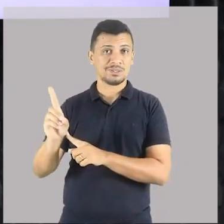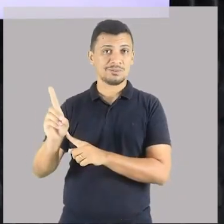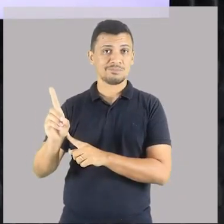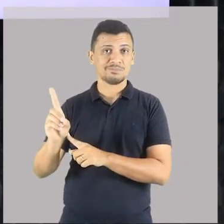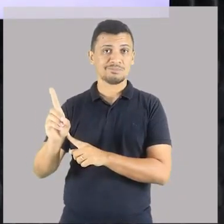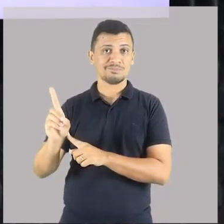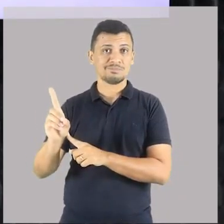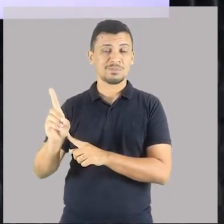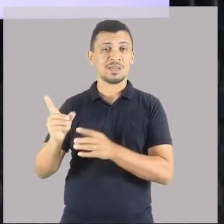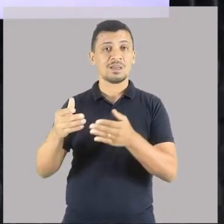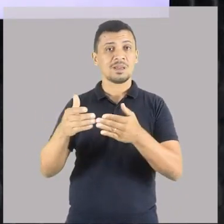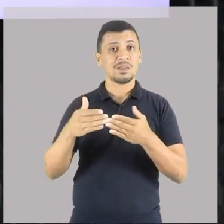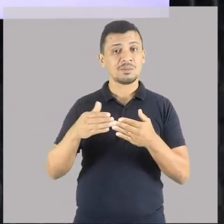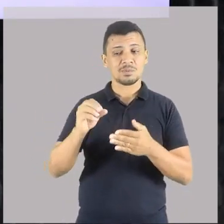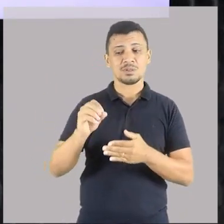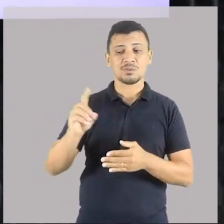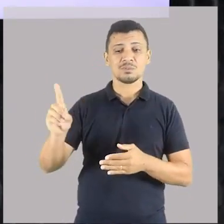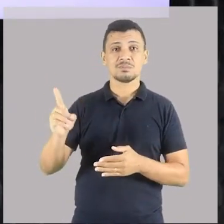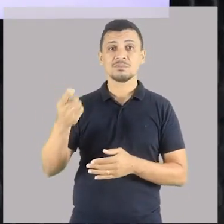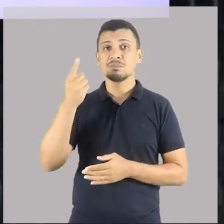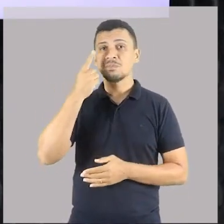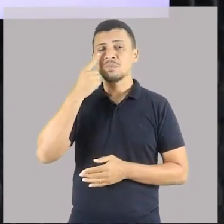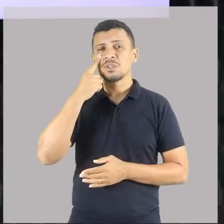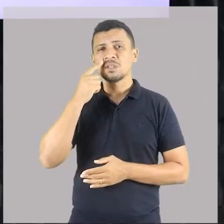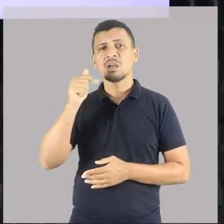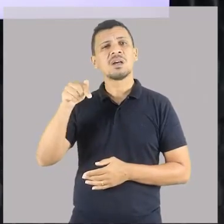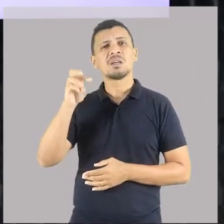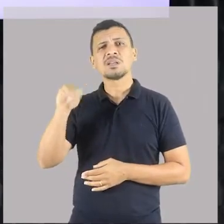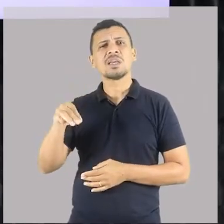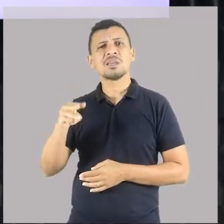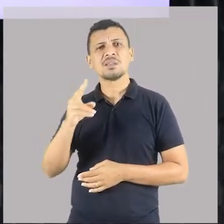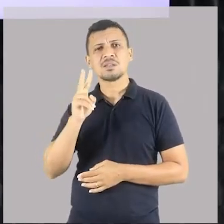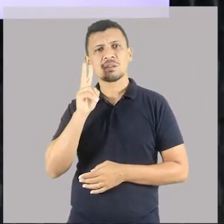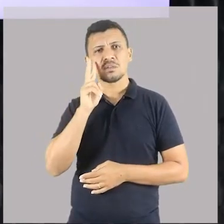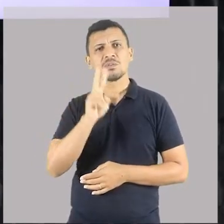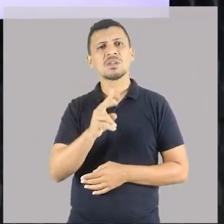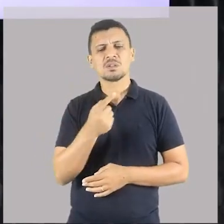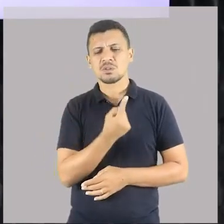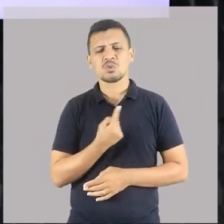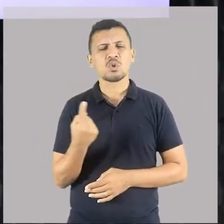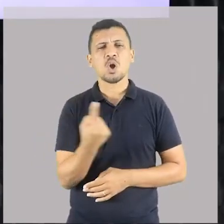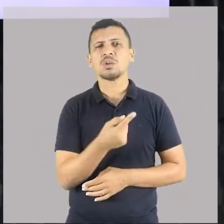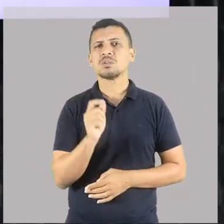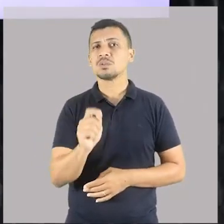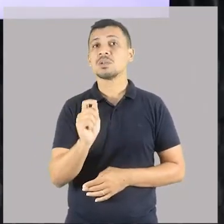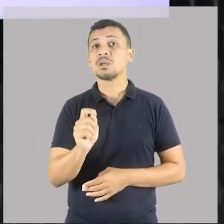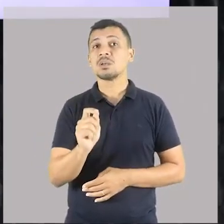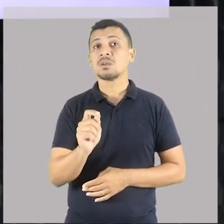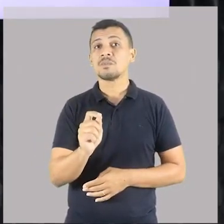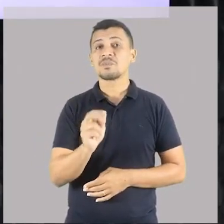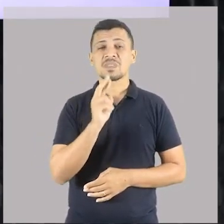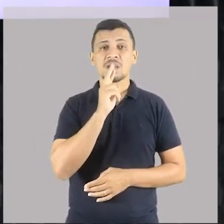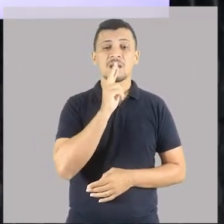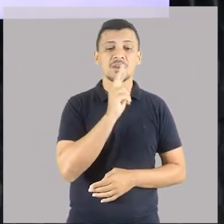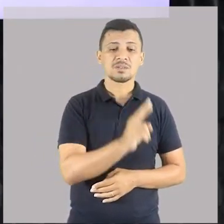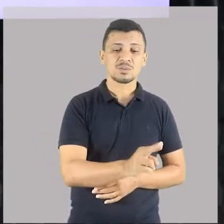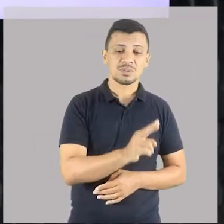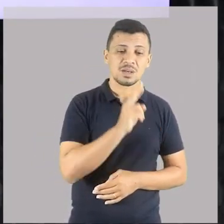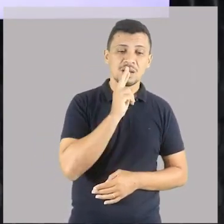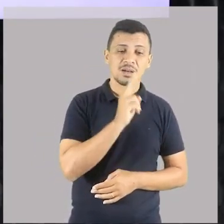Ele pede a classificação. Veremos quem? Nós. Nós veremos. Nós veremos o quê? Que o